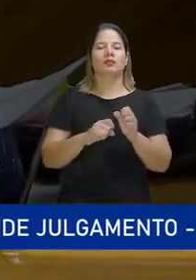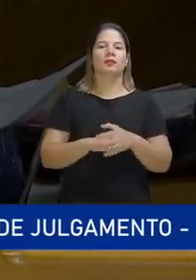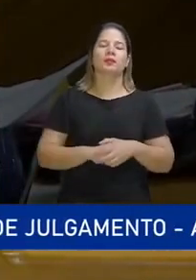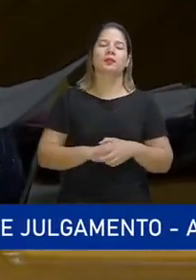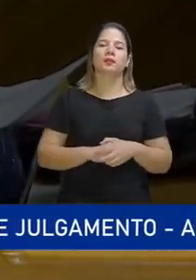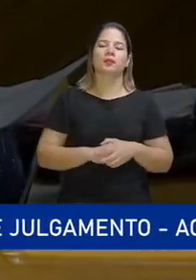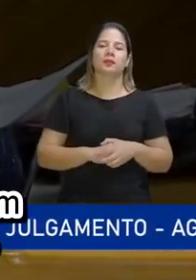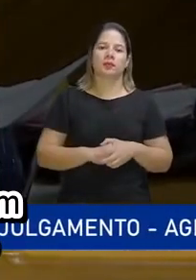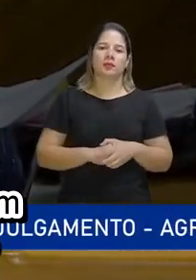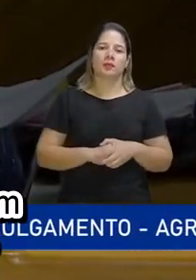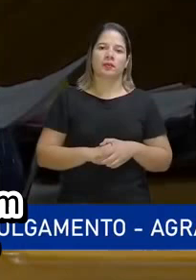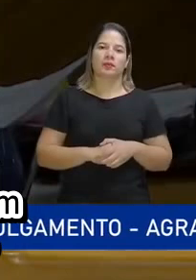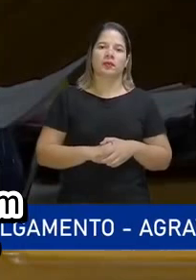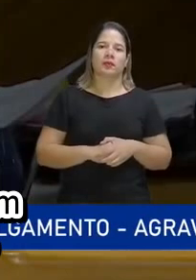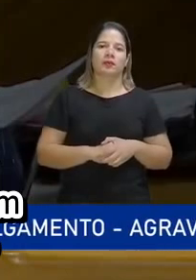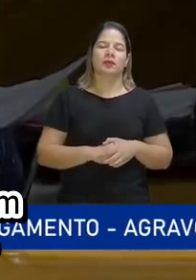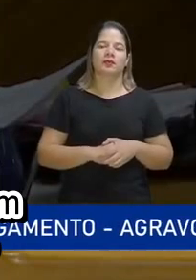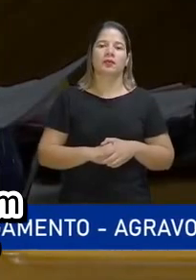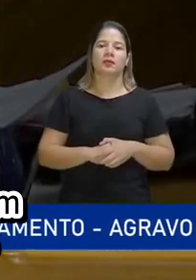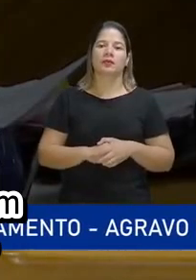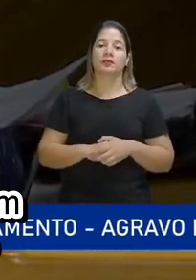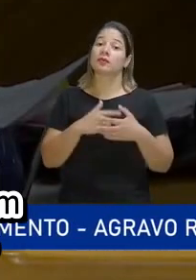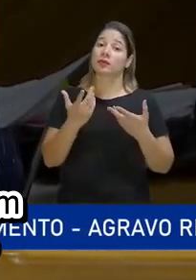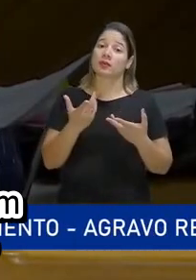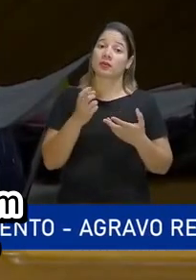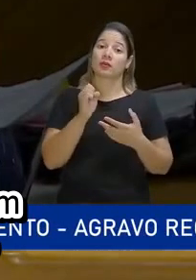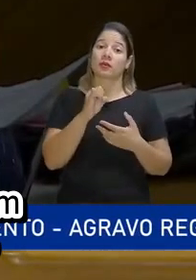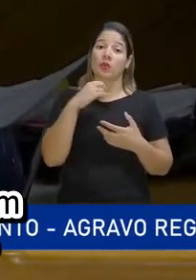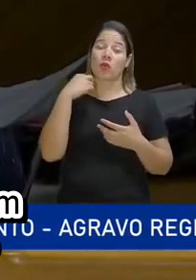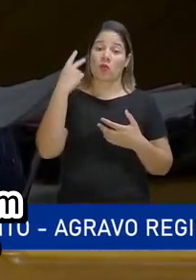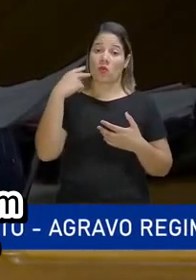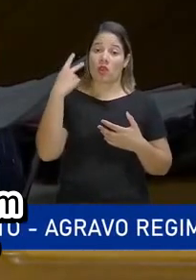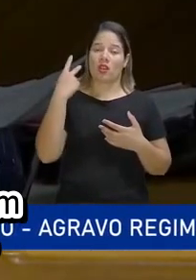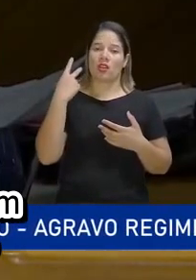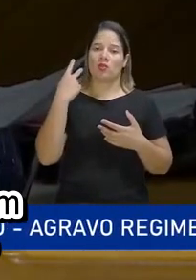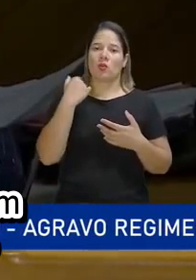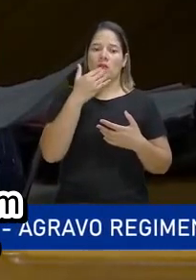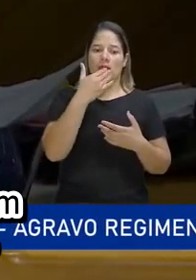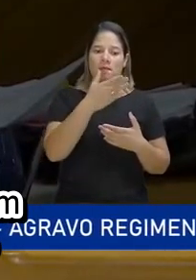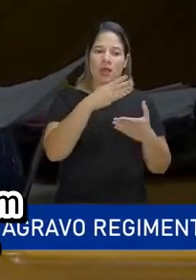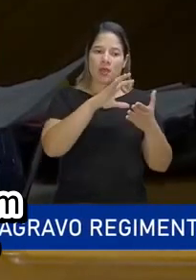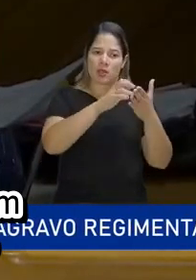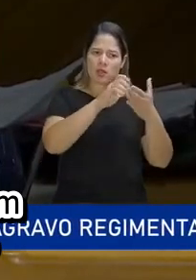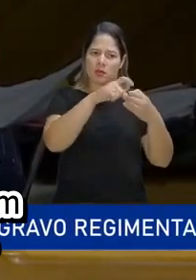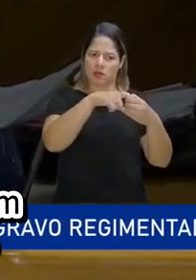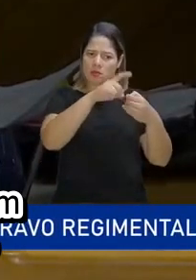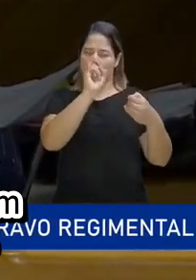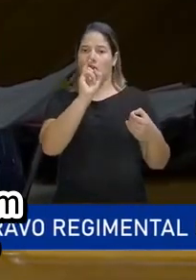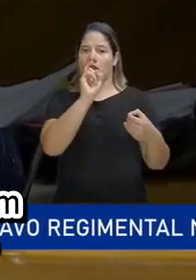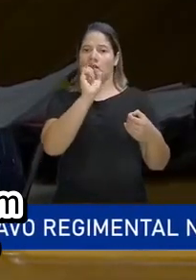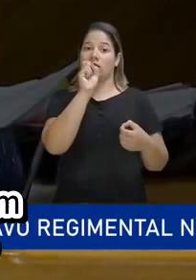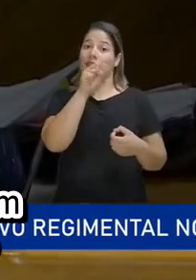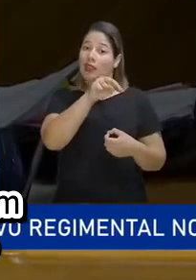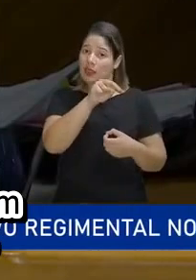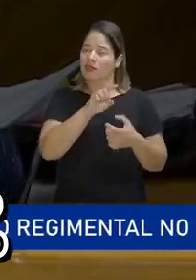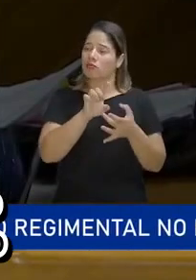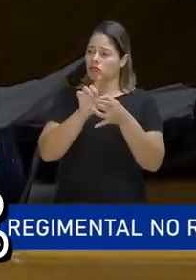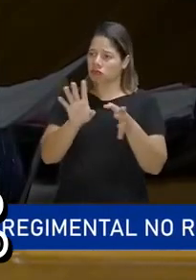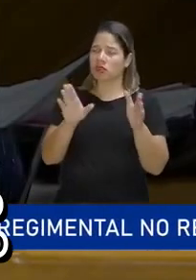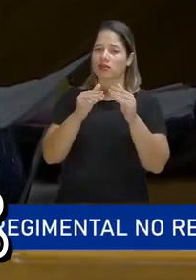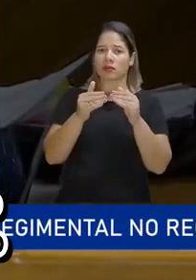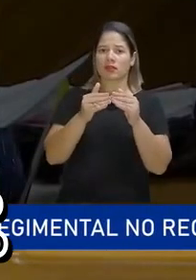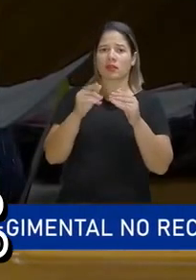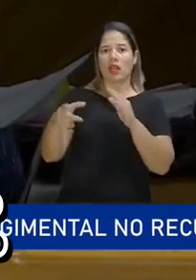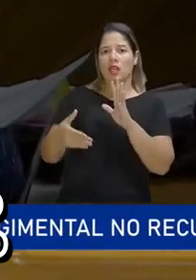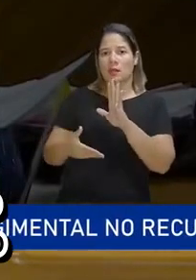ler. Assim, se os vereadores eleitos que se desligarem do partido com anuência deste não perdem